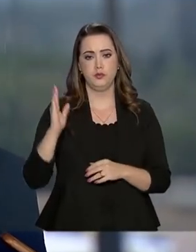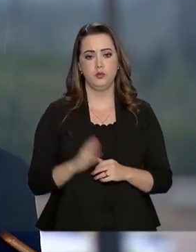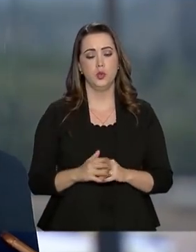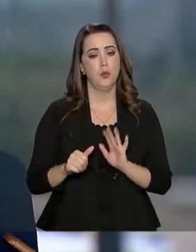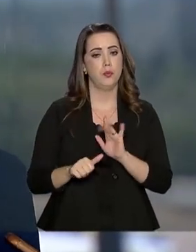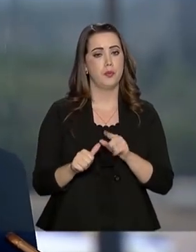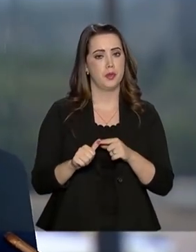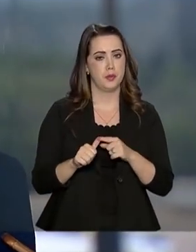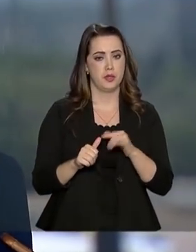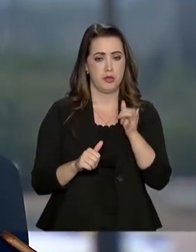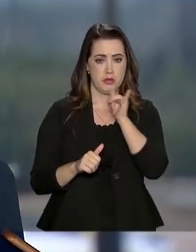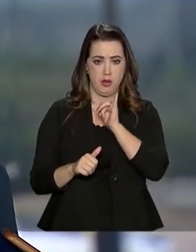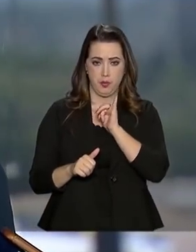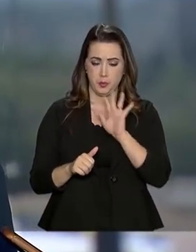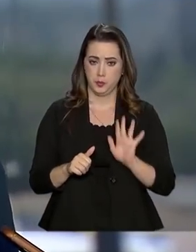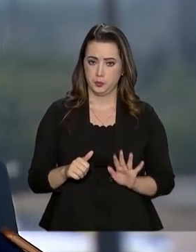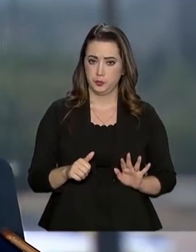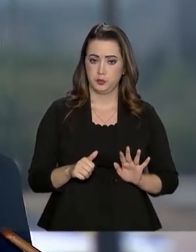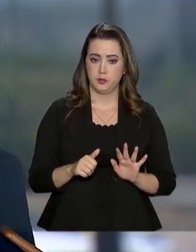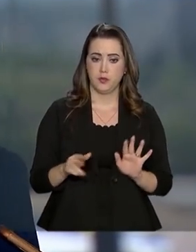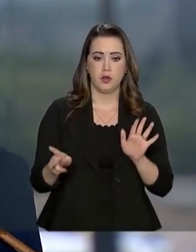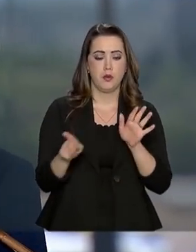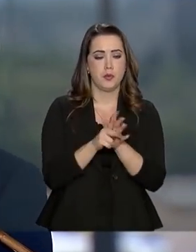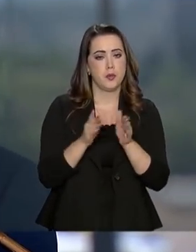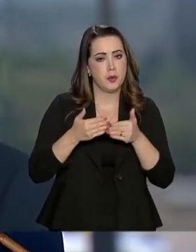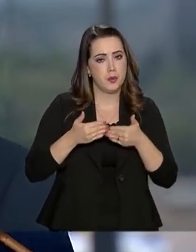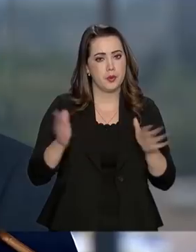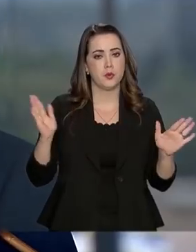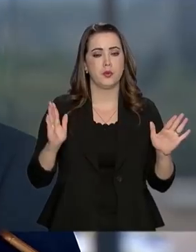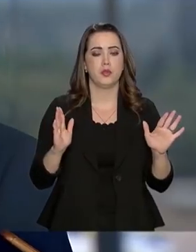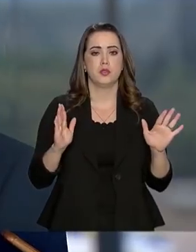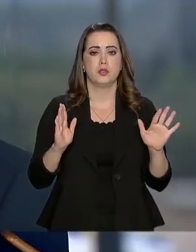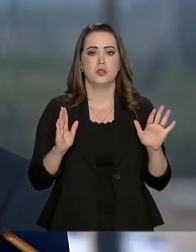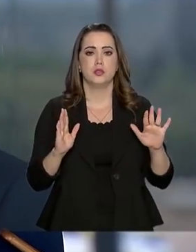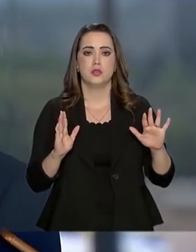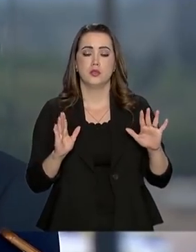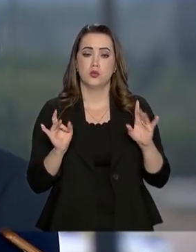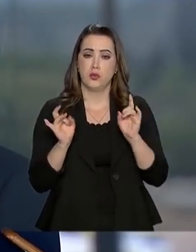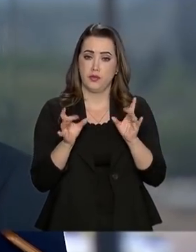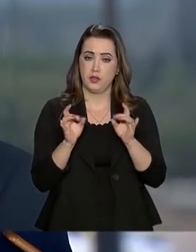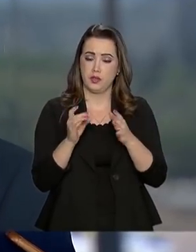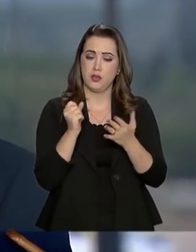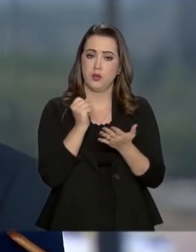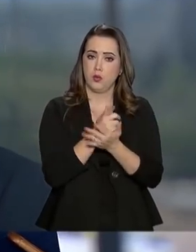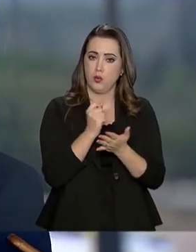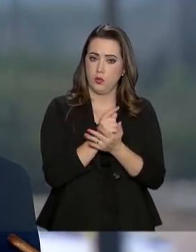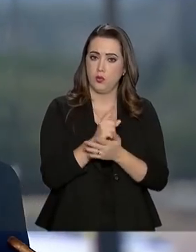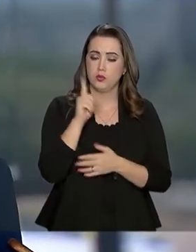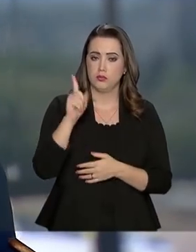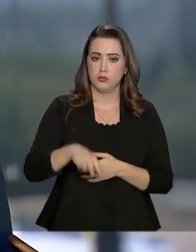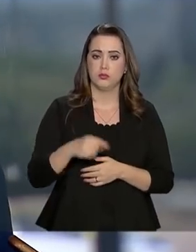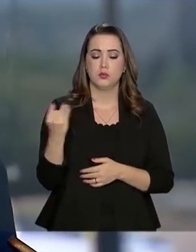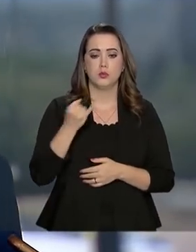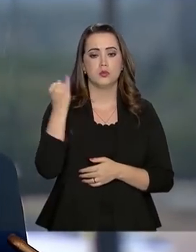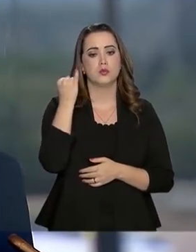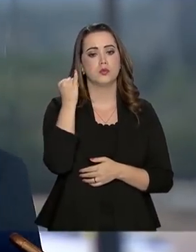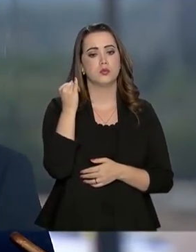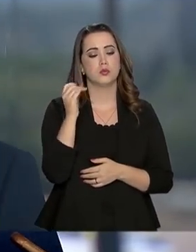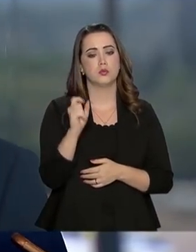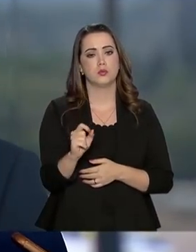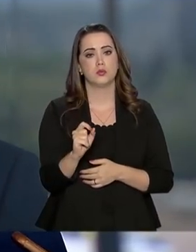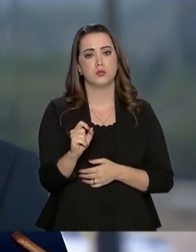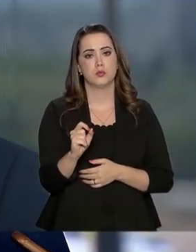O primeiro deles, por exemplo, vou ilustrar, é a própria abertura de um negócio. Essa é uma